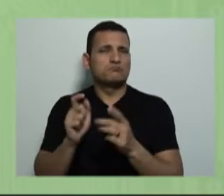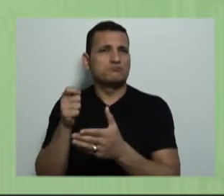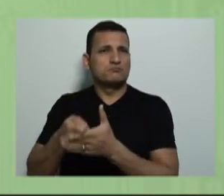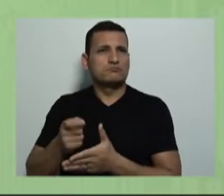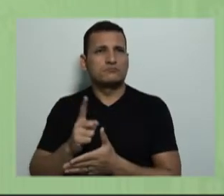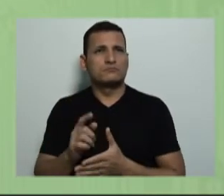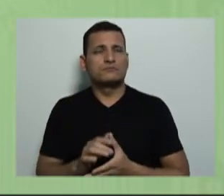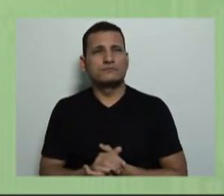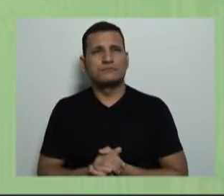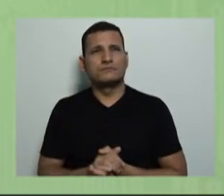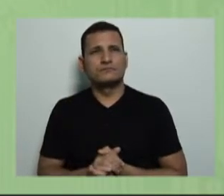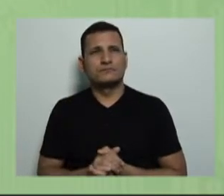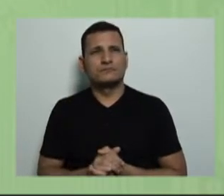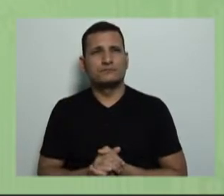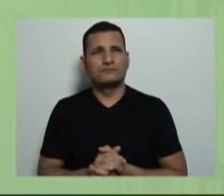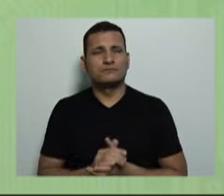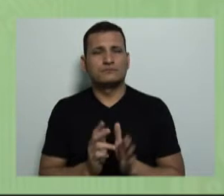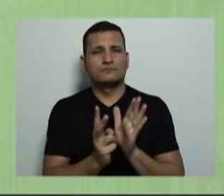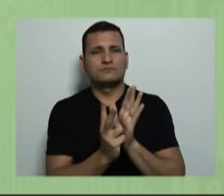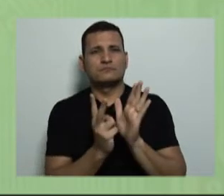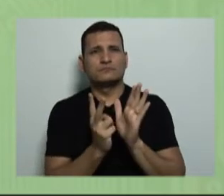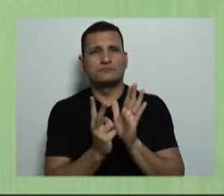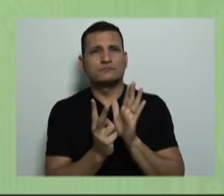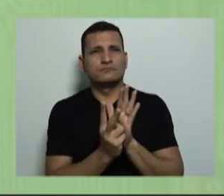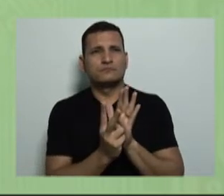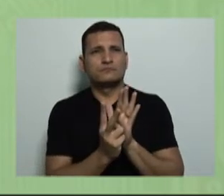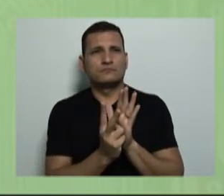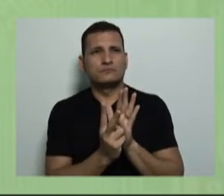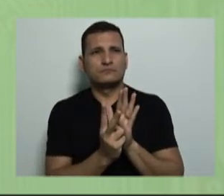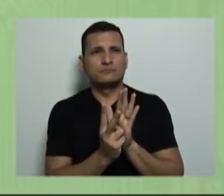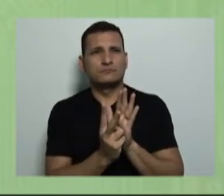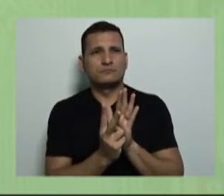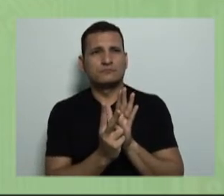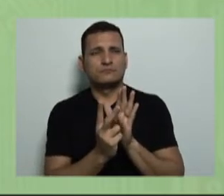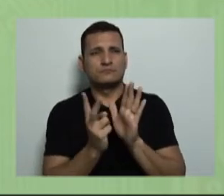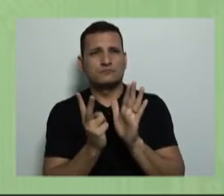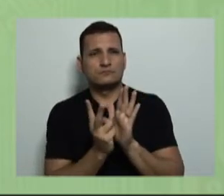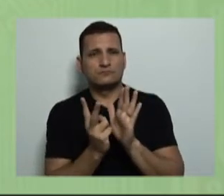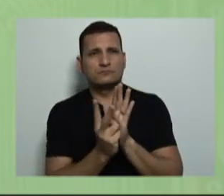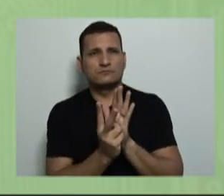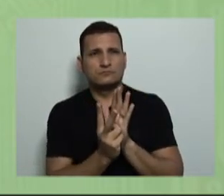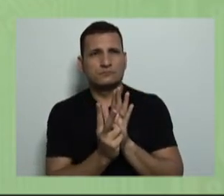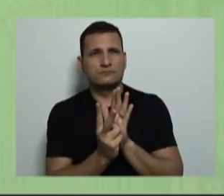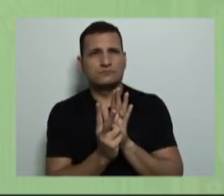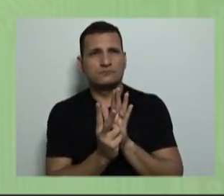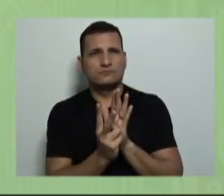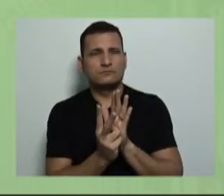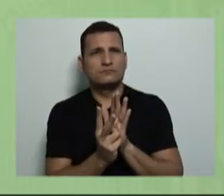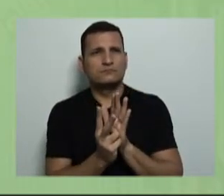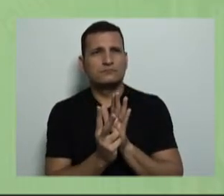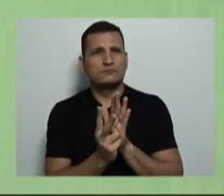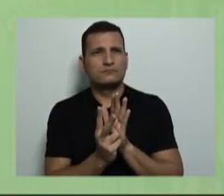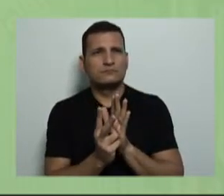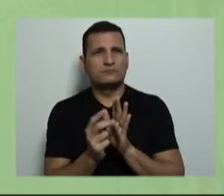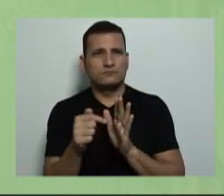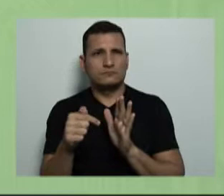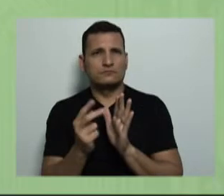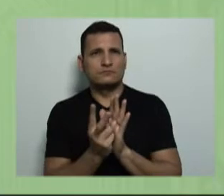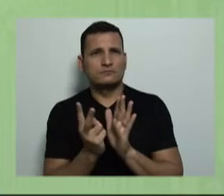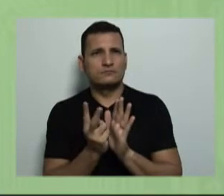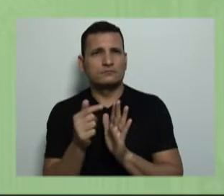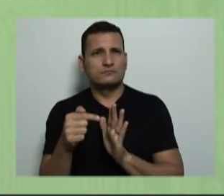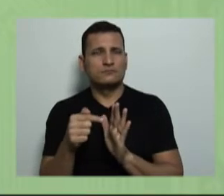Sétimo, conceder 30 dias de recesso a cada ano de estágio, que podem ser